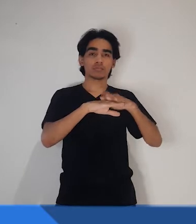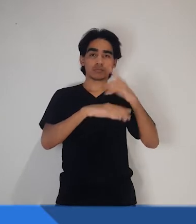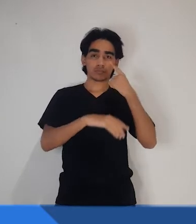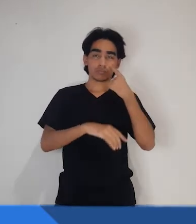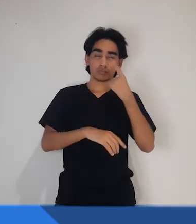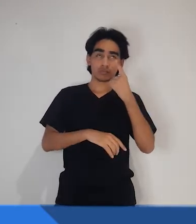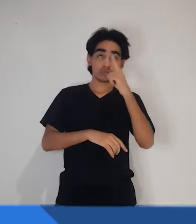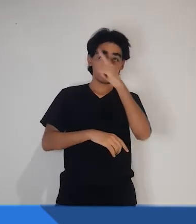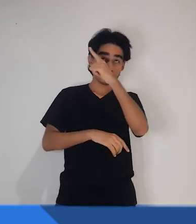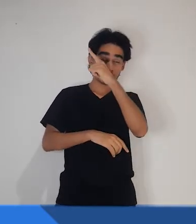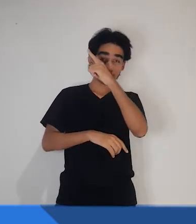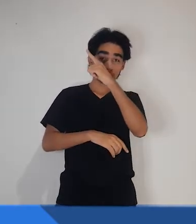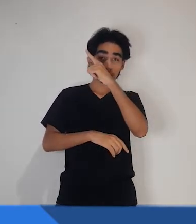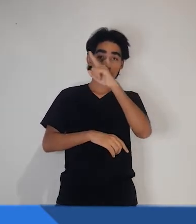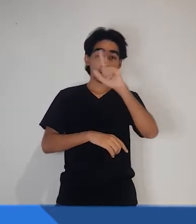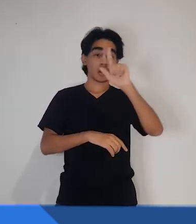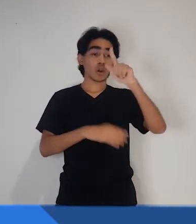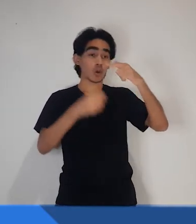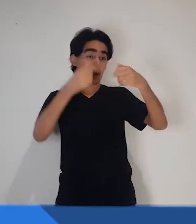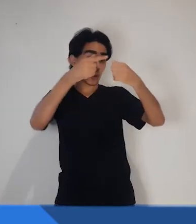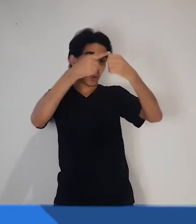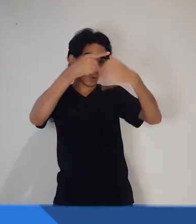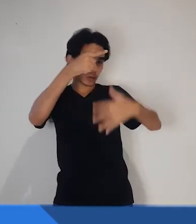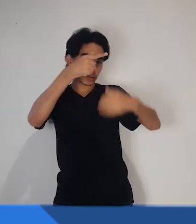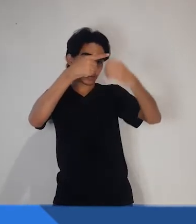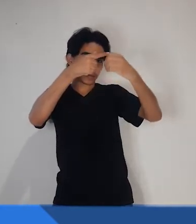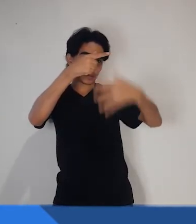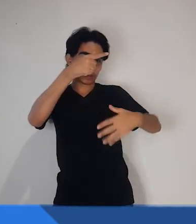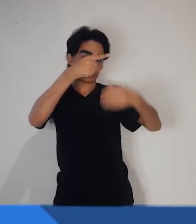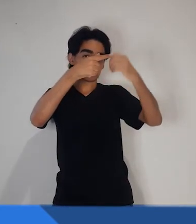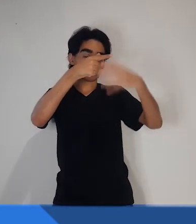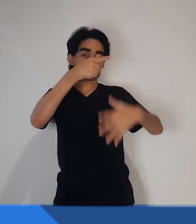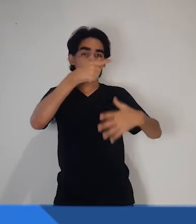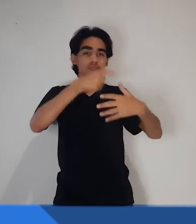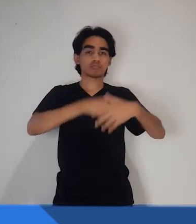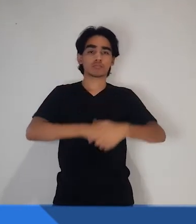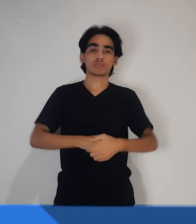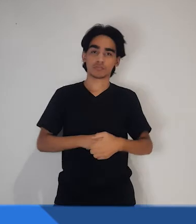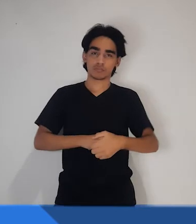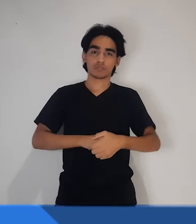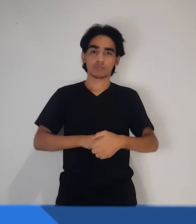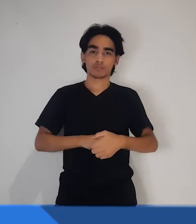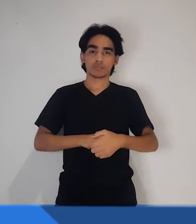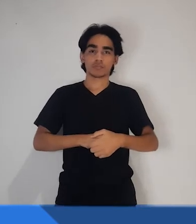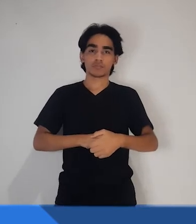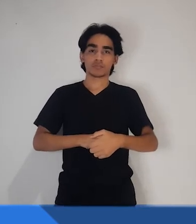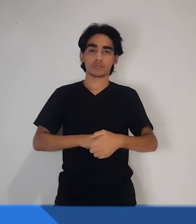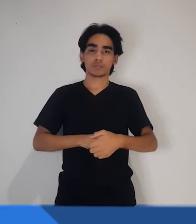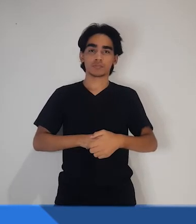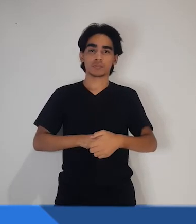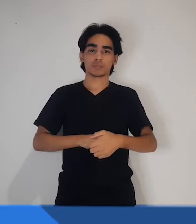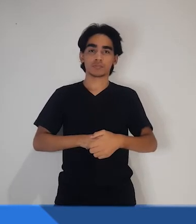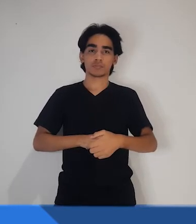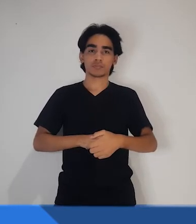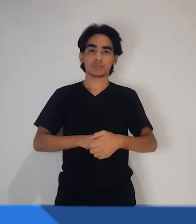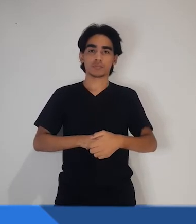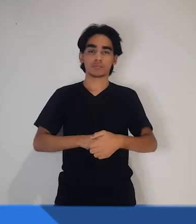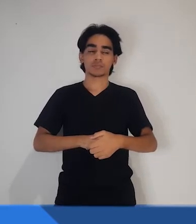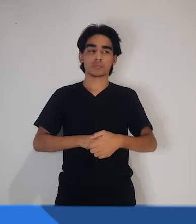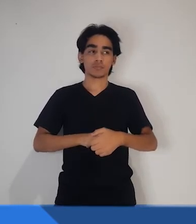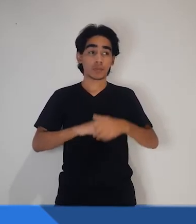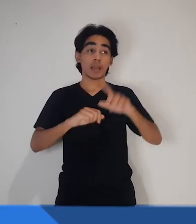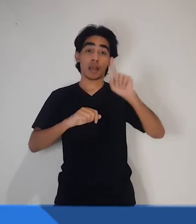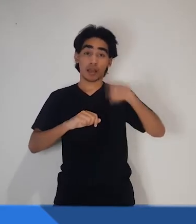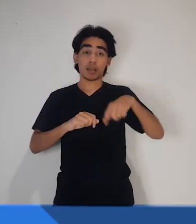deu, tem mais 2 aqui. Então, o glossário. Vamos descer aqui um pouquinho. O glossário é